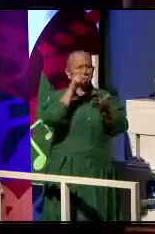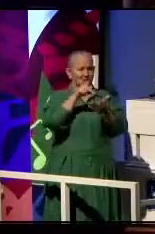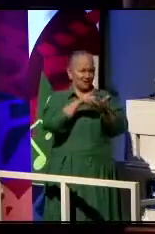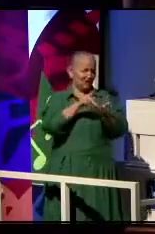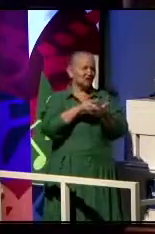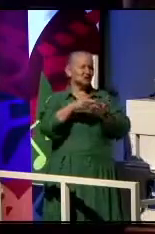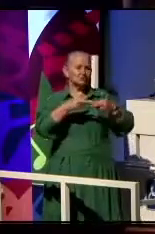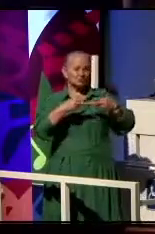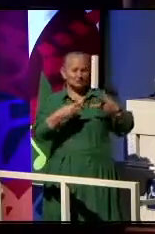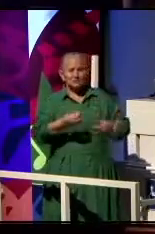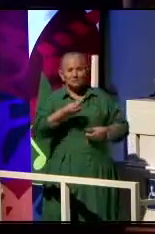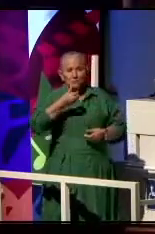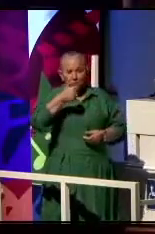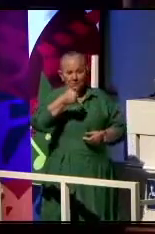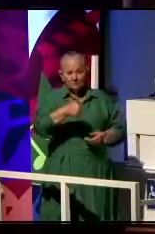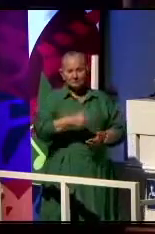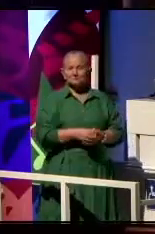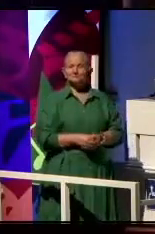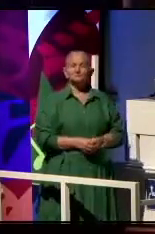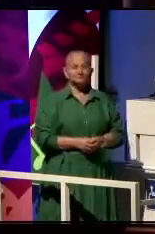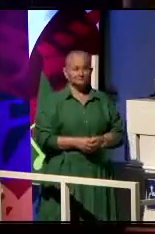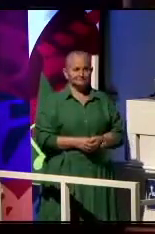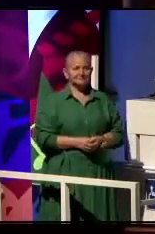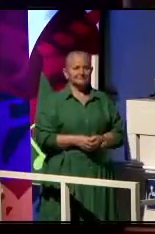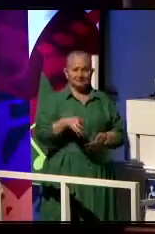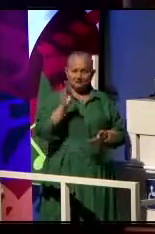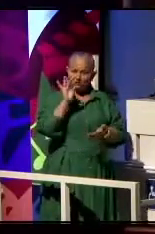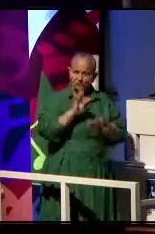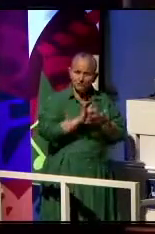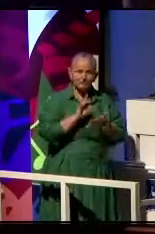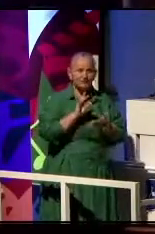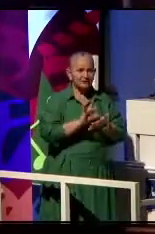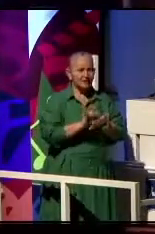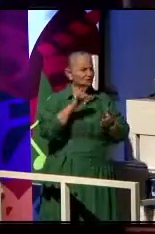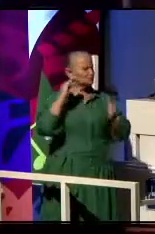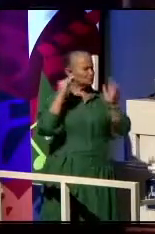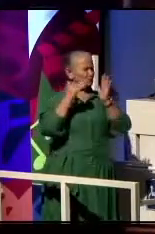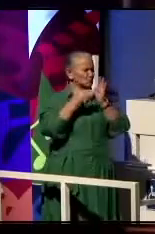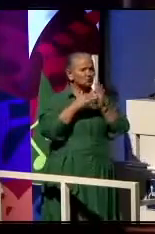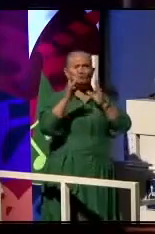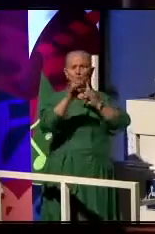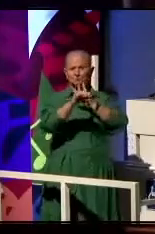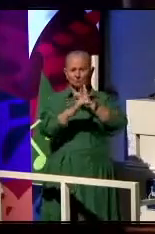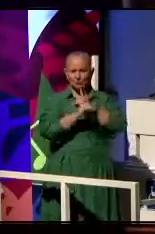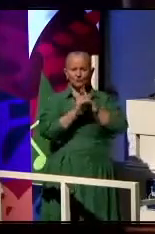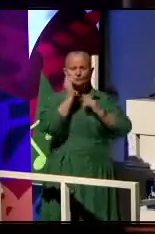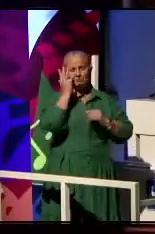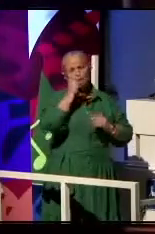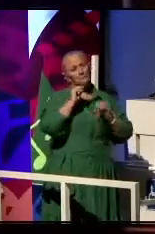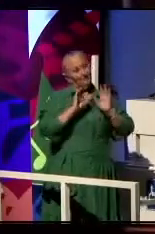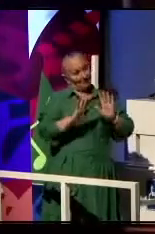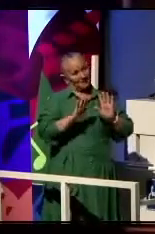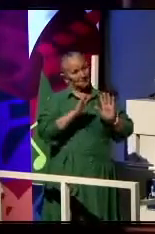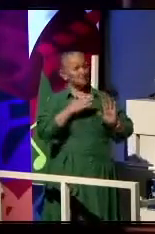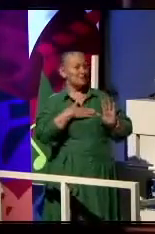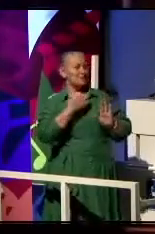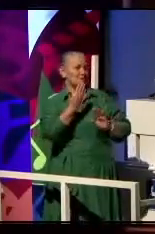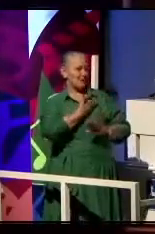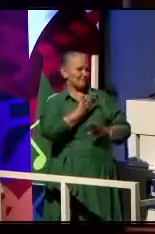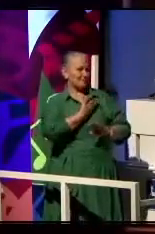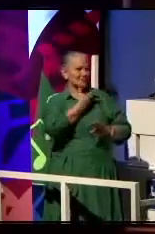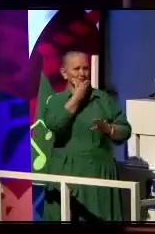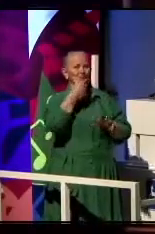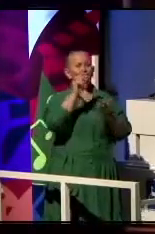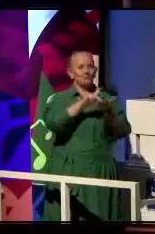realmente foi... Os encontros todos foram muito bonitos, mas eu acho que o Milton Nascimento é bem especial